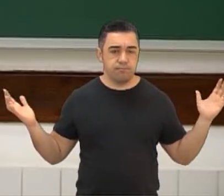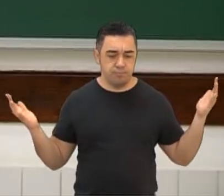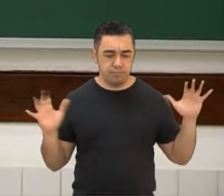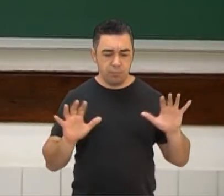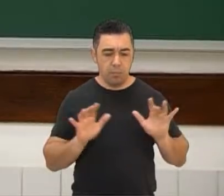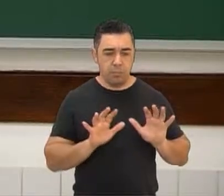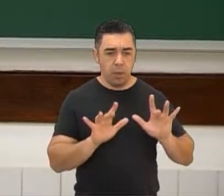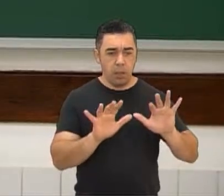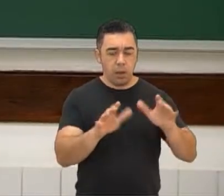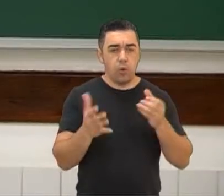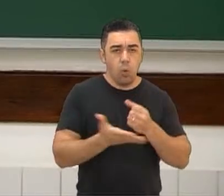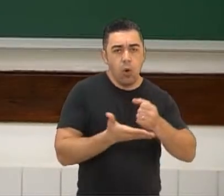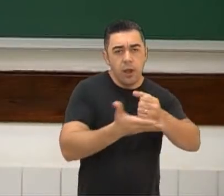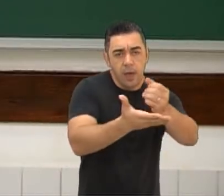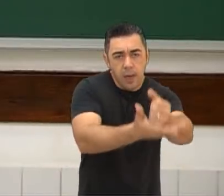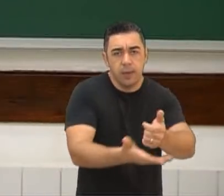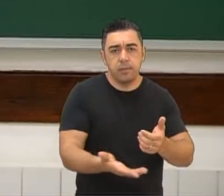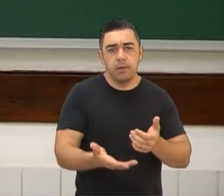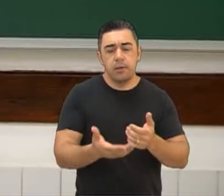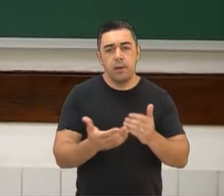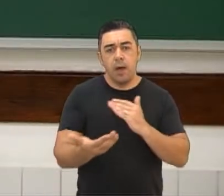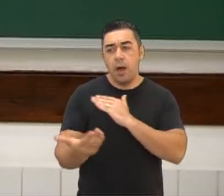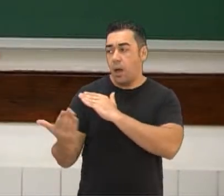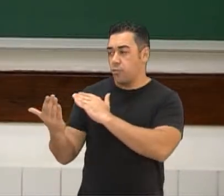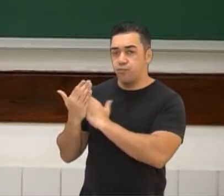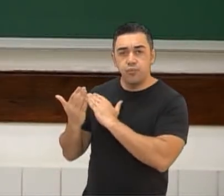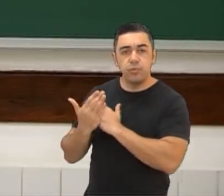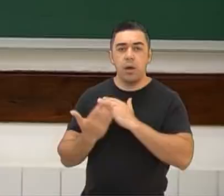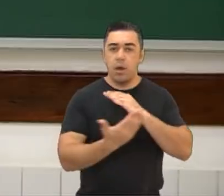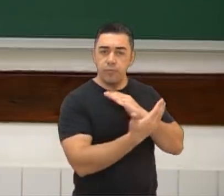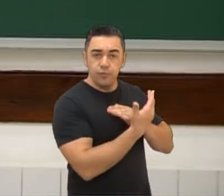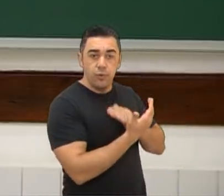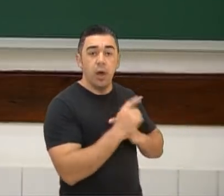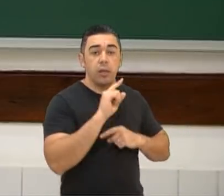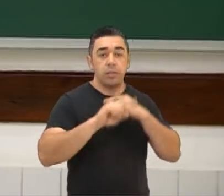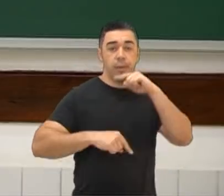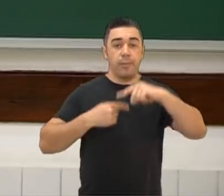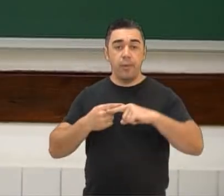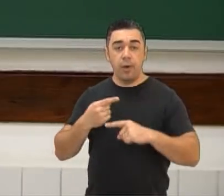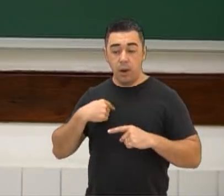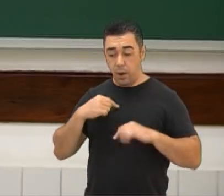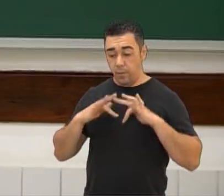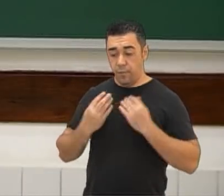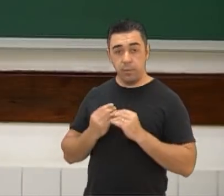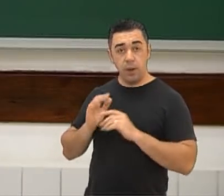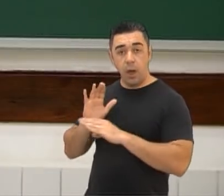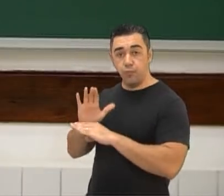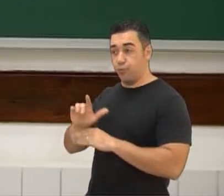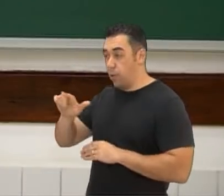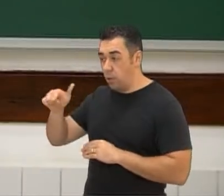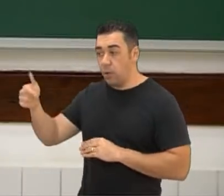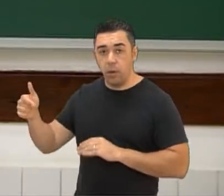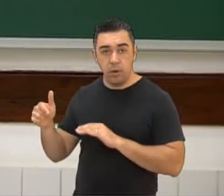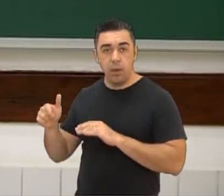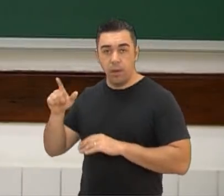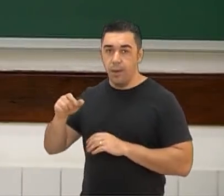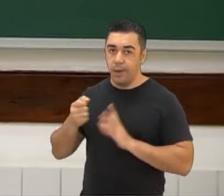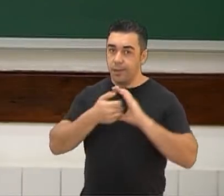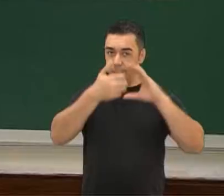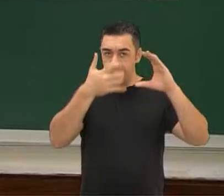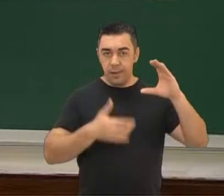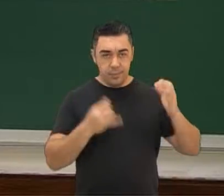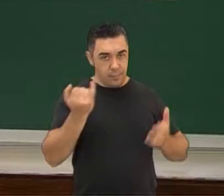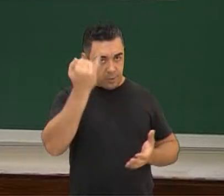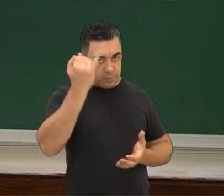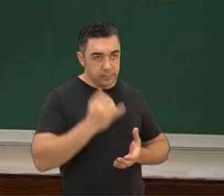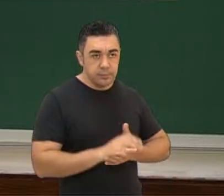mutuamente ali nos períodos de colheita, de colher a lavoura de uma família ou da outra. Então, uma característica bem importante